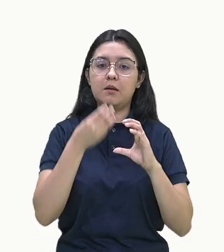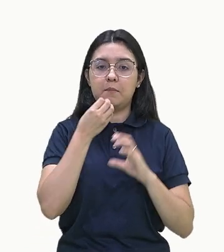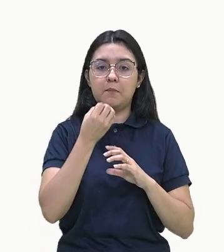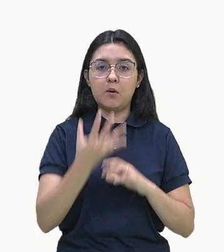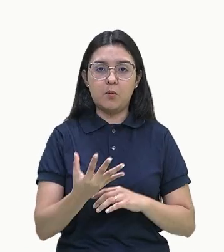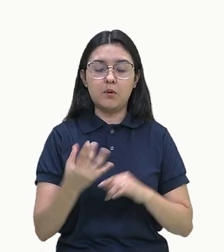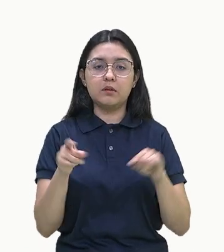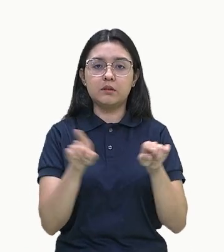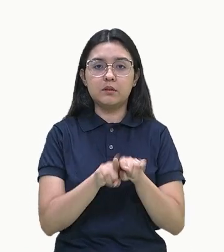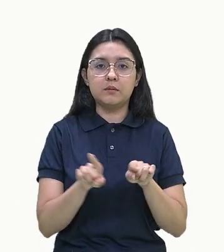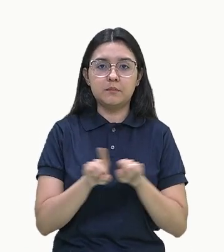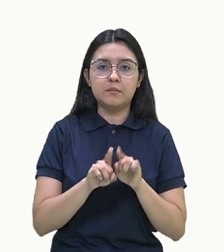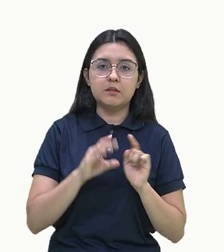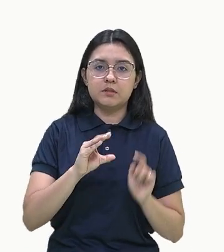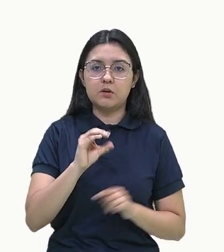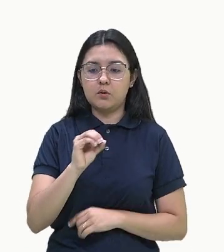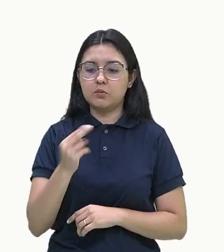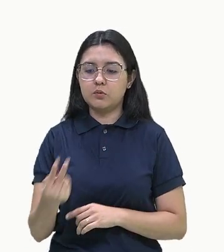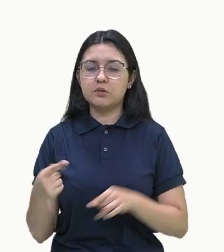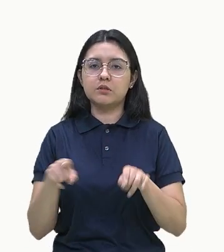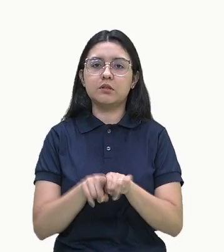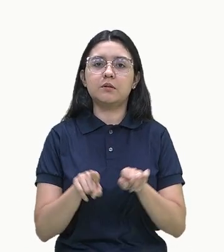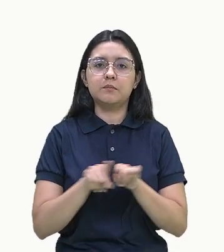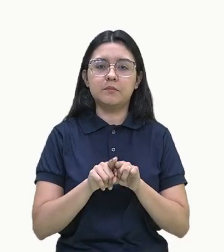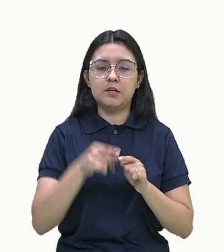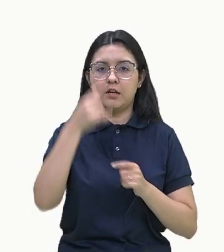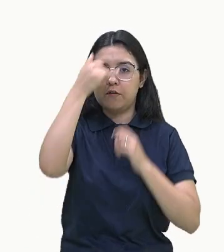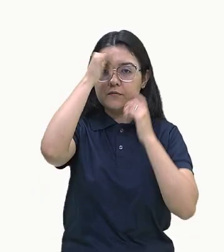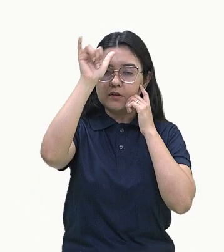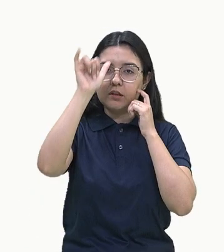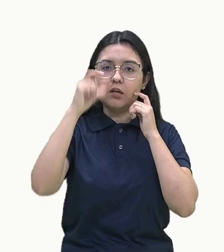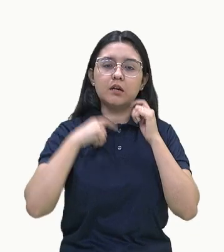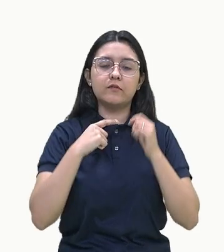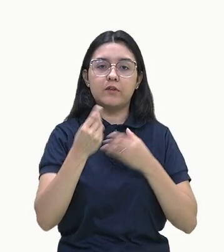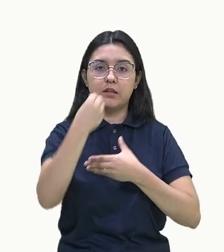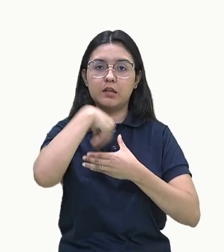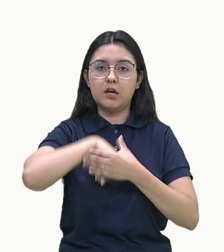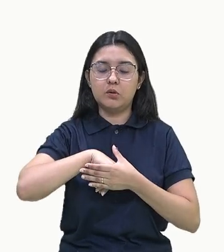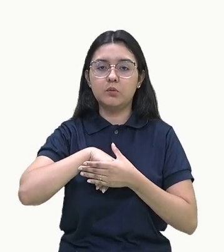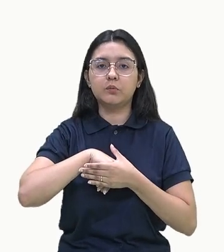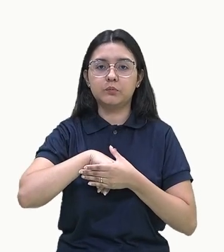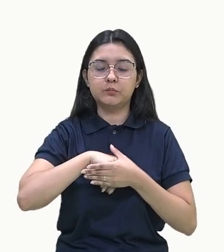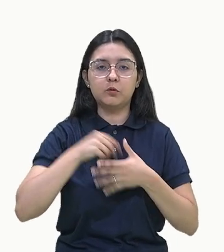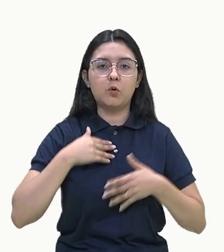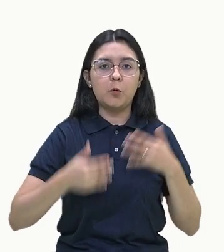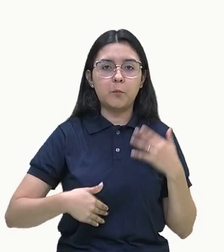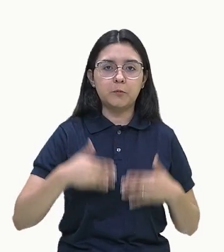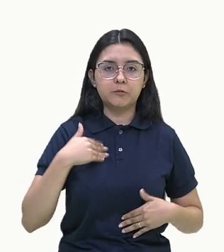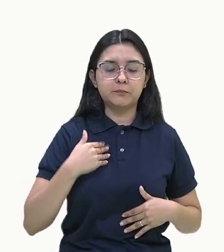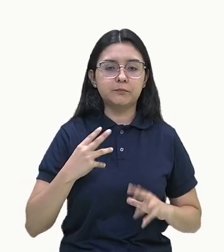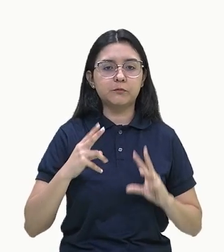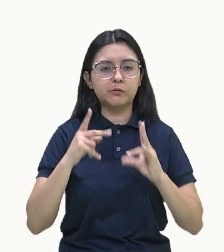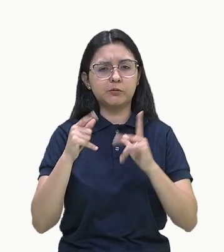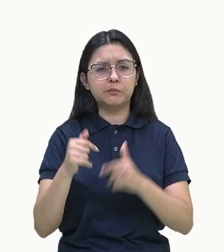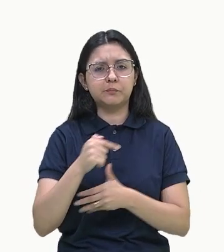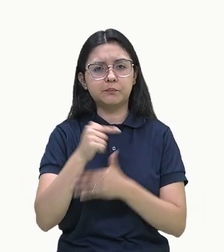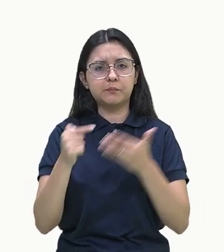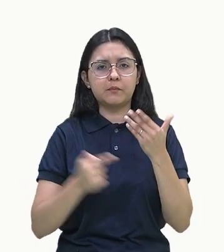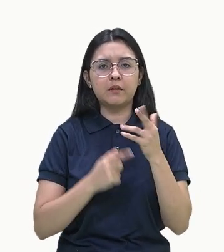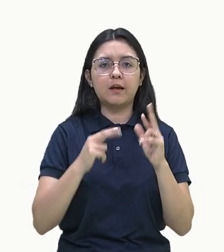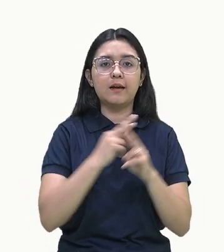vai evitar com que esse produto de excreção fique acumulado dentro do corpo. Tudo isso